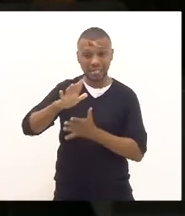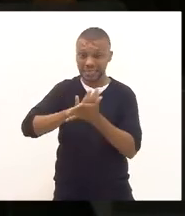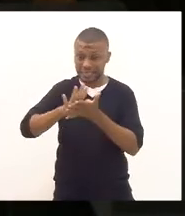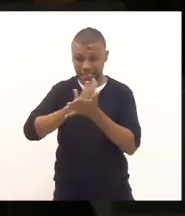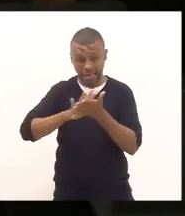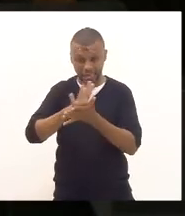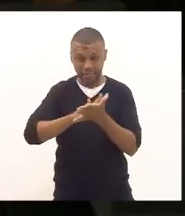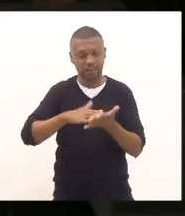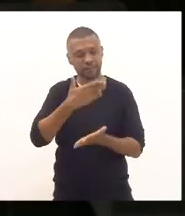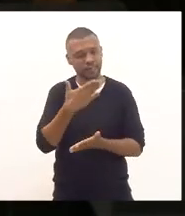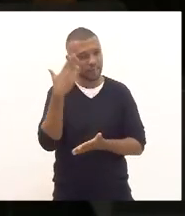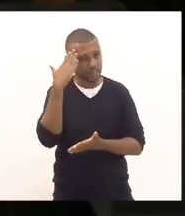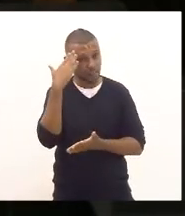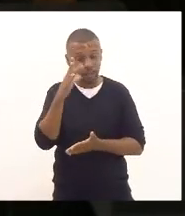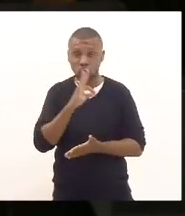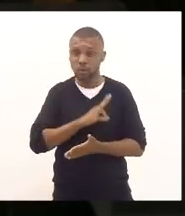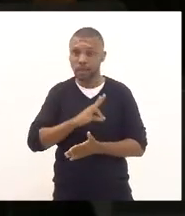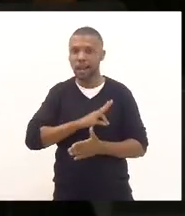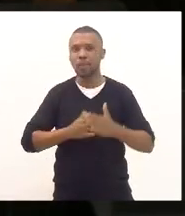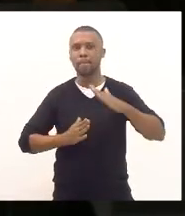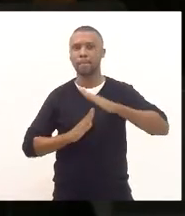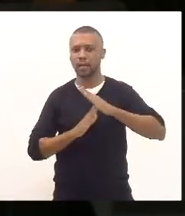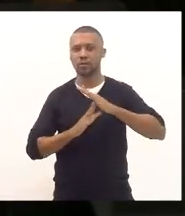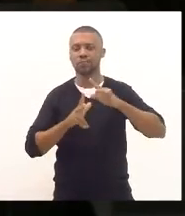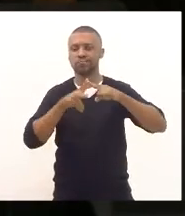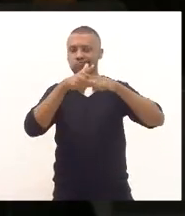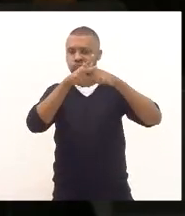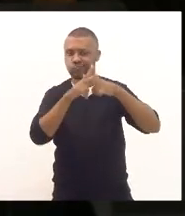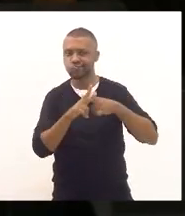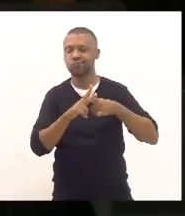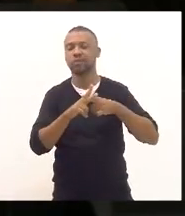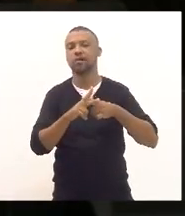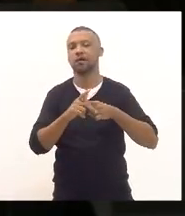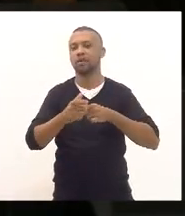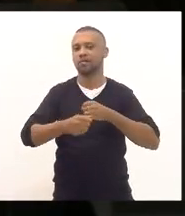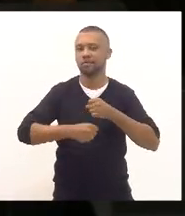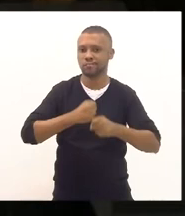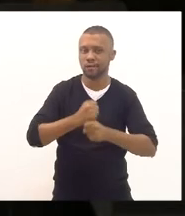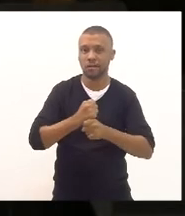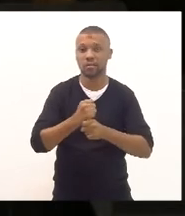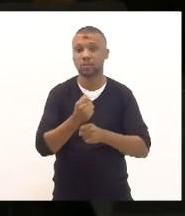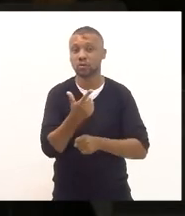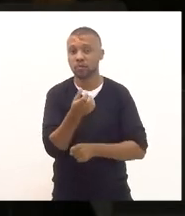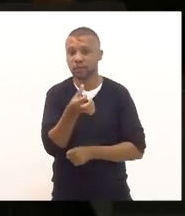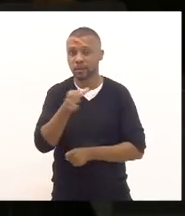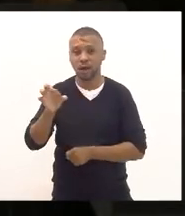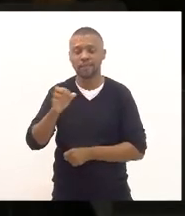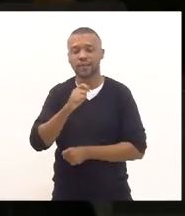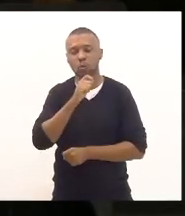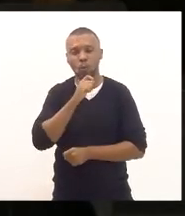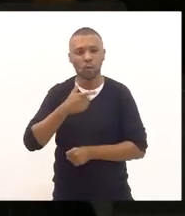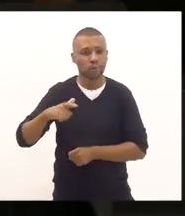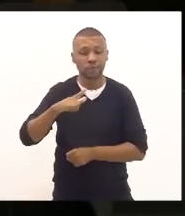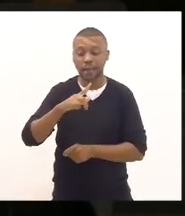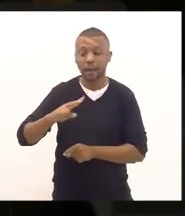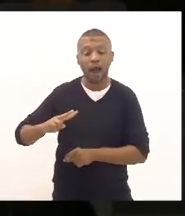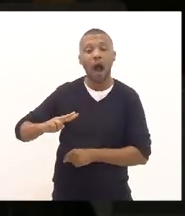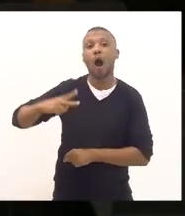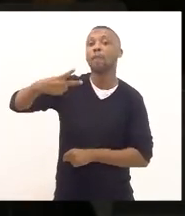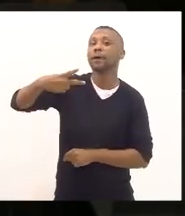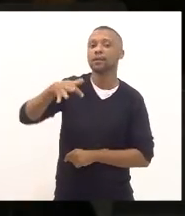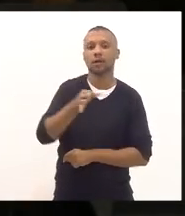vossa excelência que o salário mínimo reajuste reagir ou não desde 2019 que não é reajustado